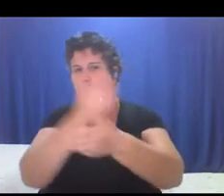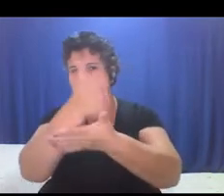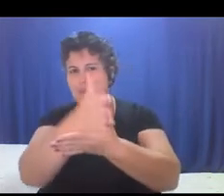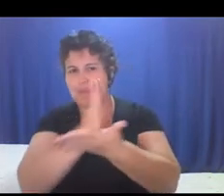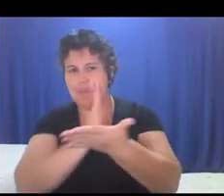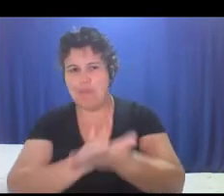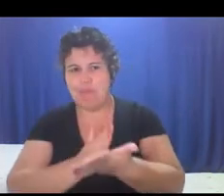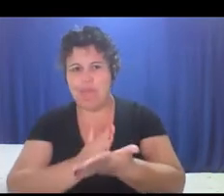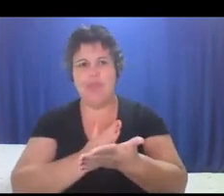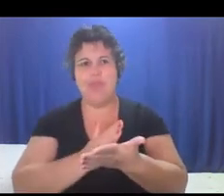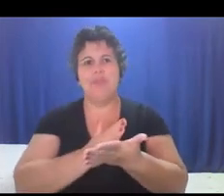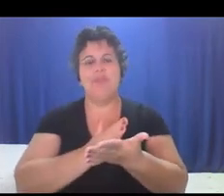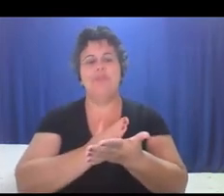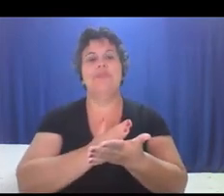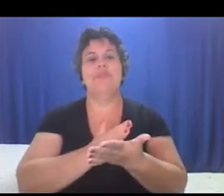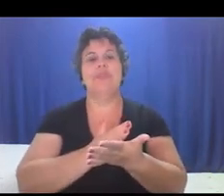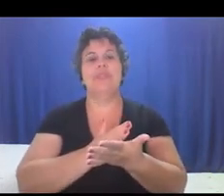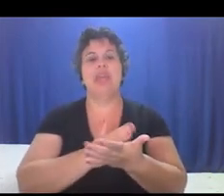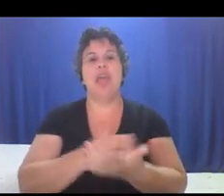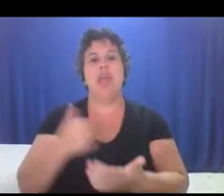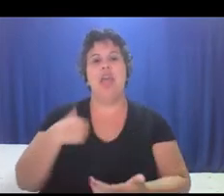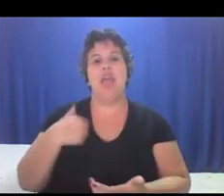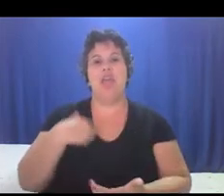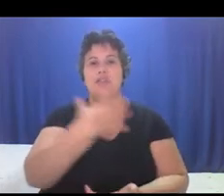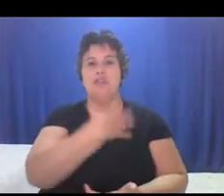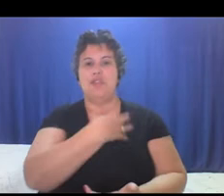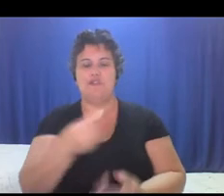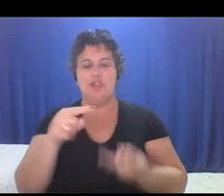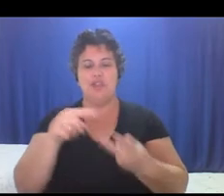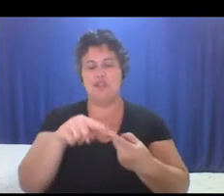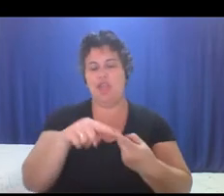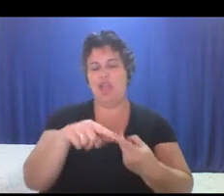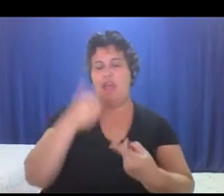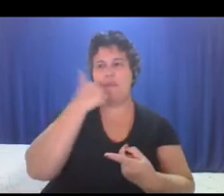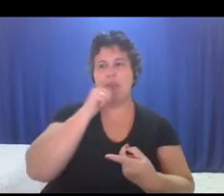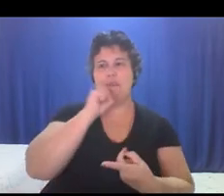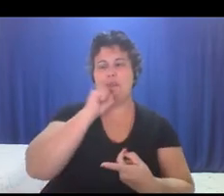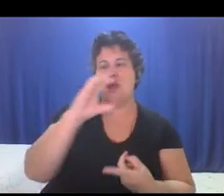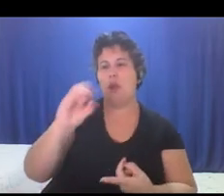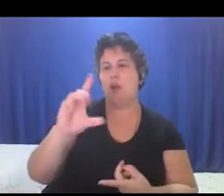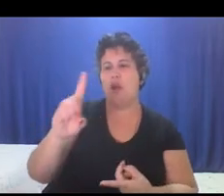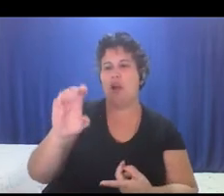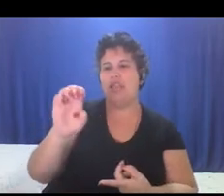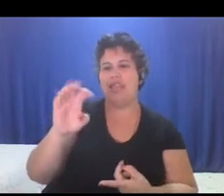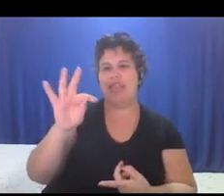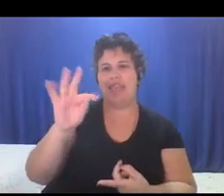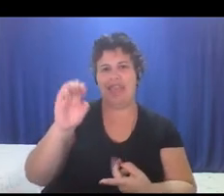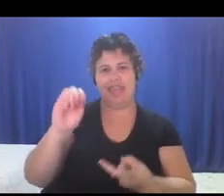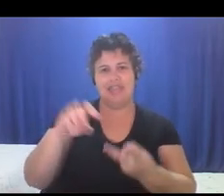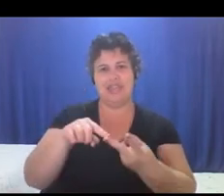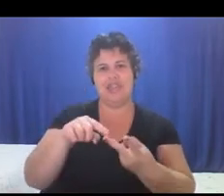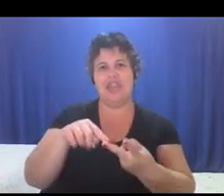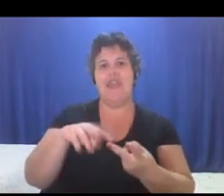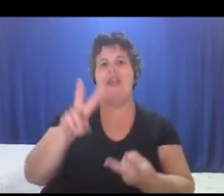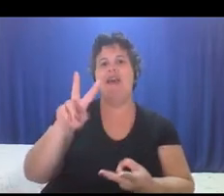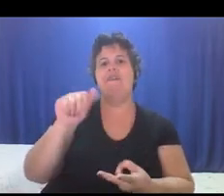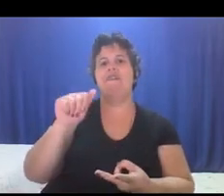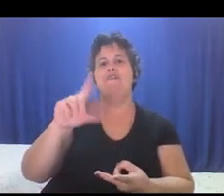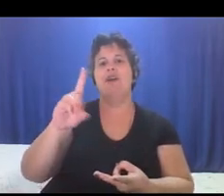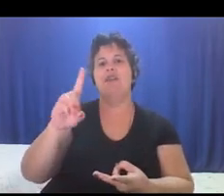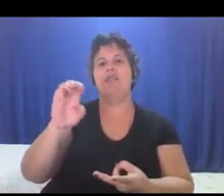e sou filha da Odete, do Valdemar, tia do Lucas, casada com a